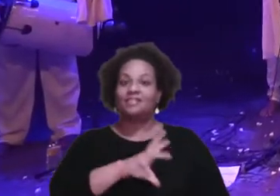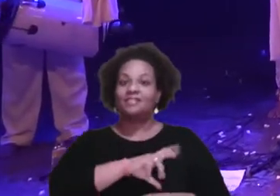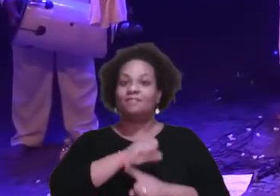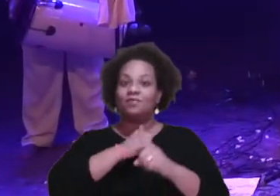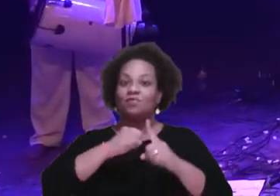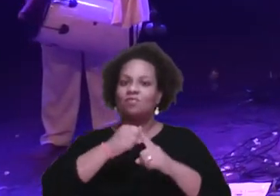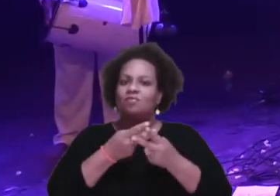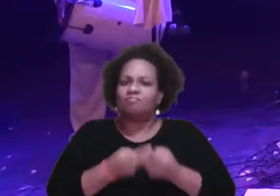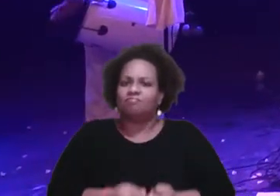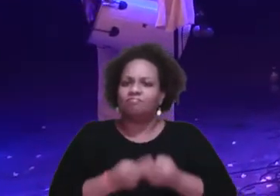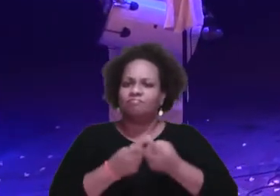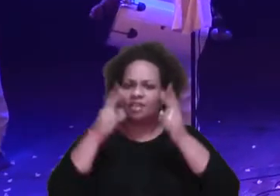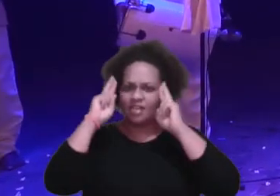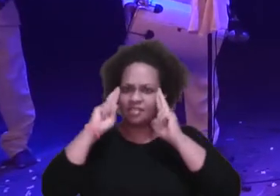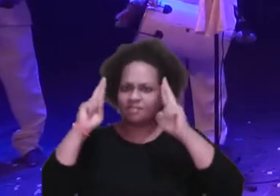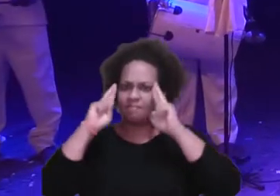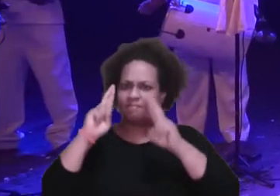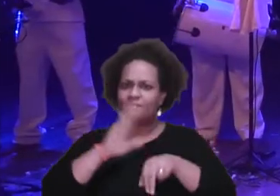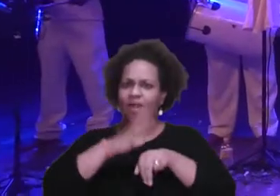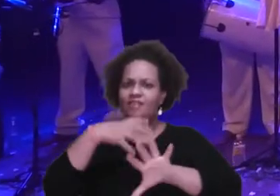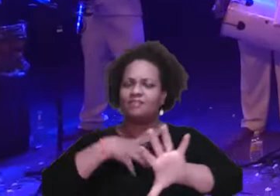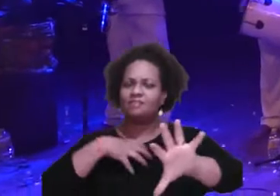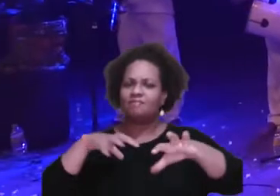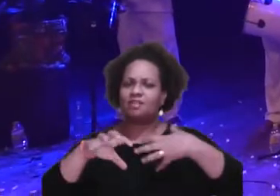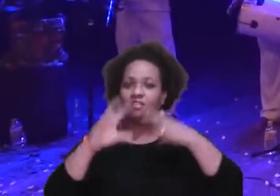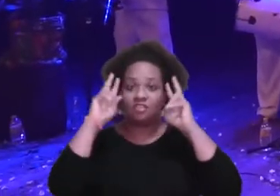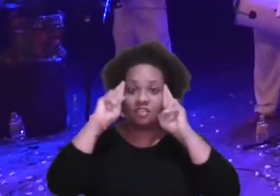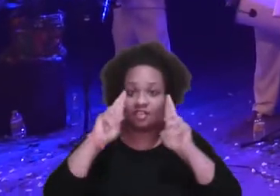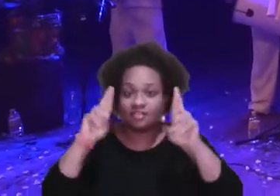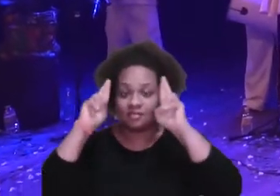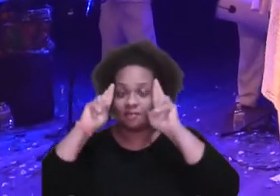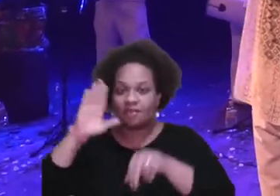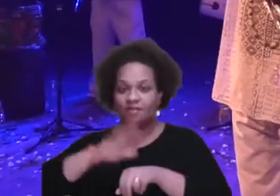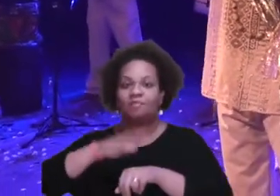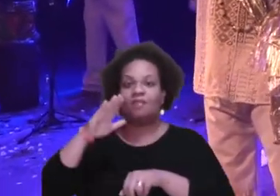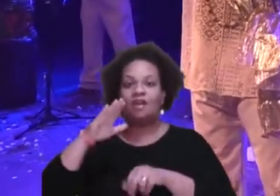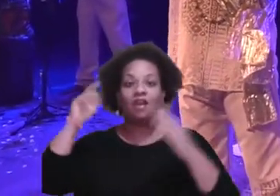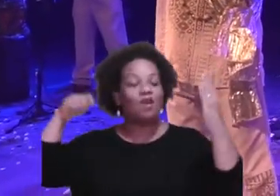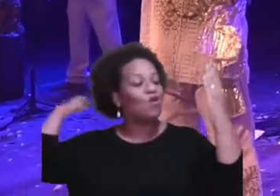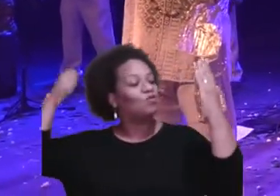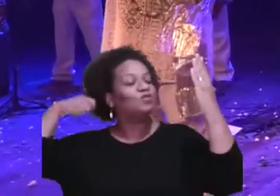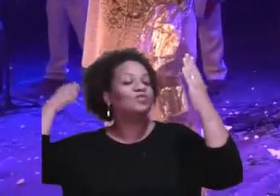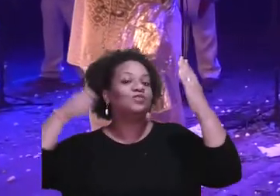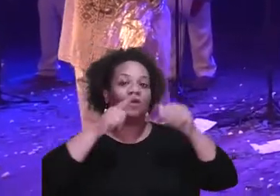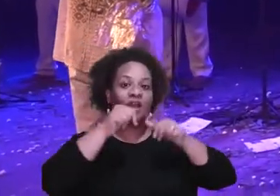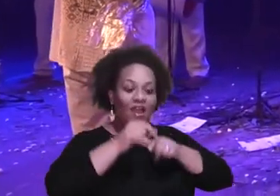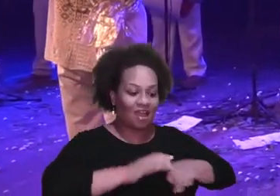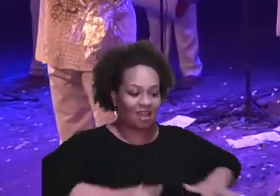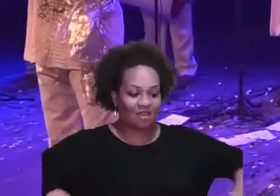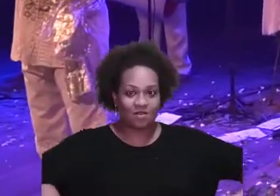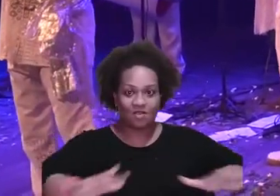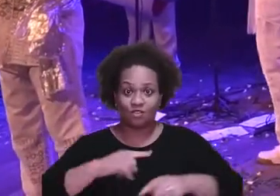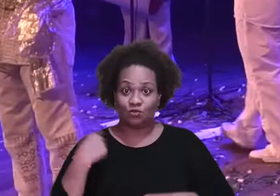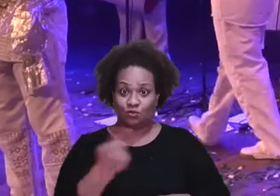amor com a sociedade com mais tolerância por mais simpatia com mais respeito ou se não é